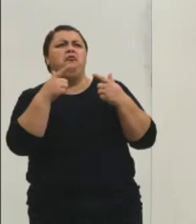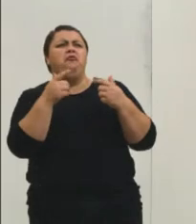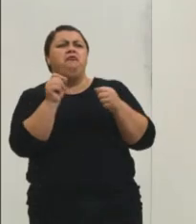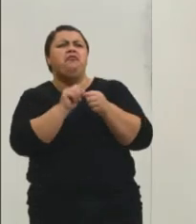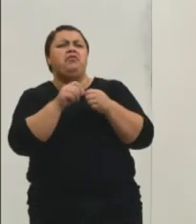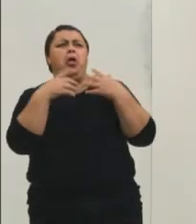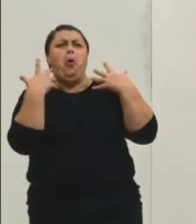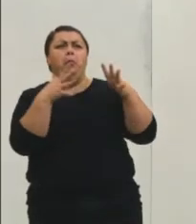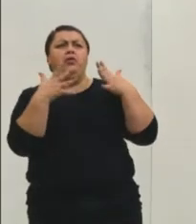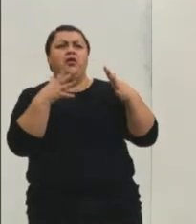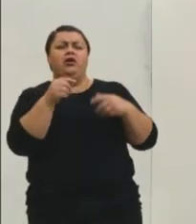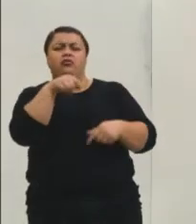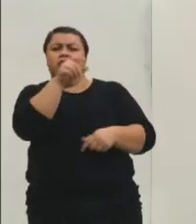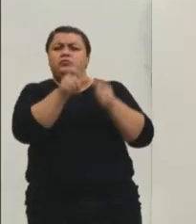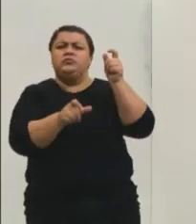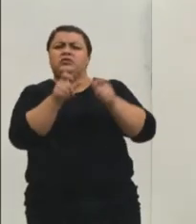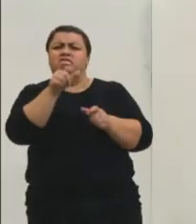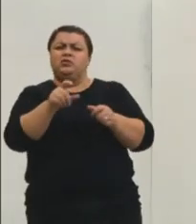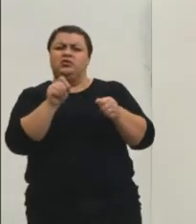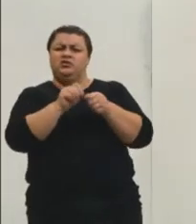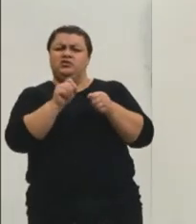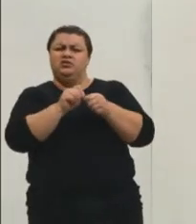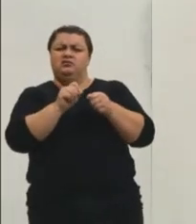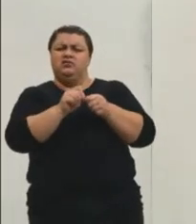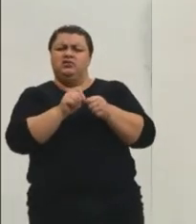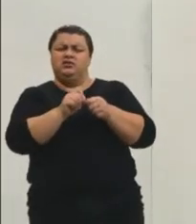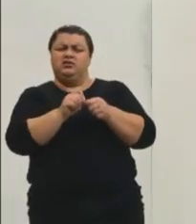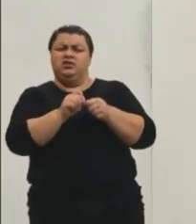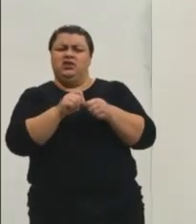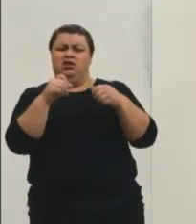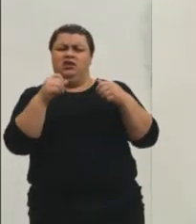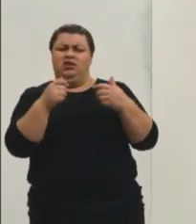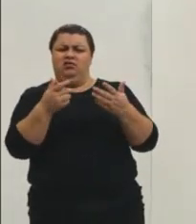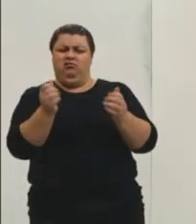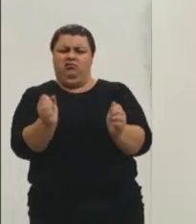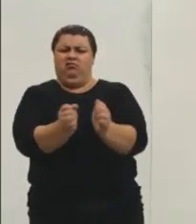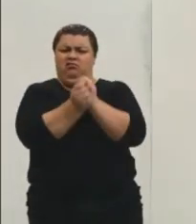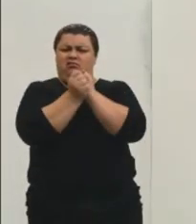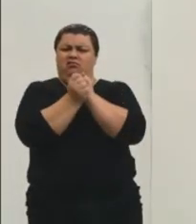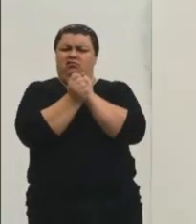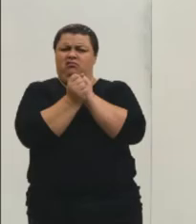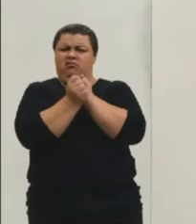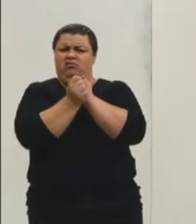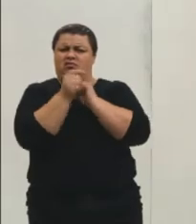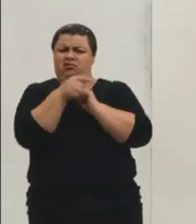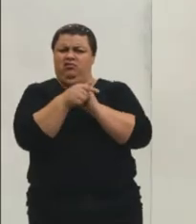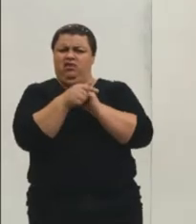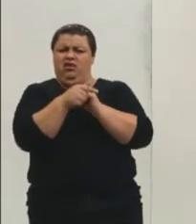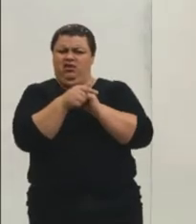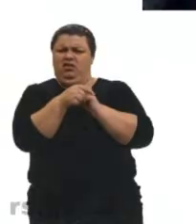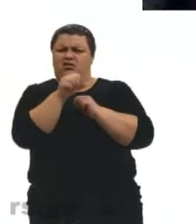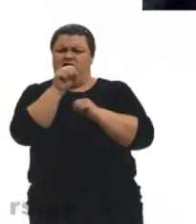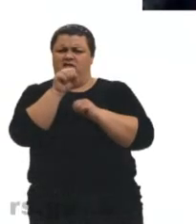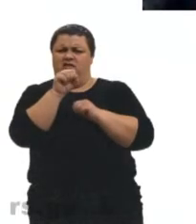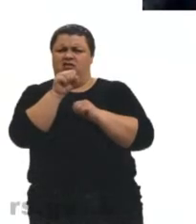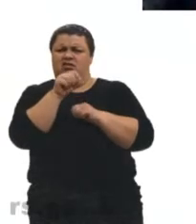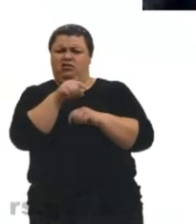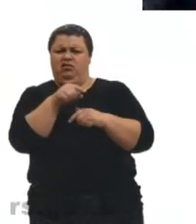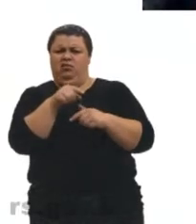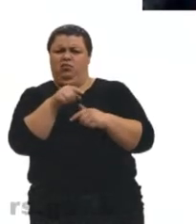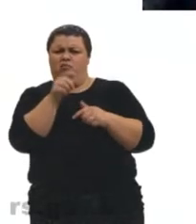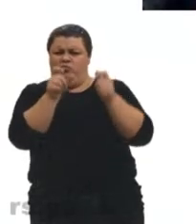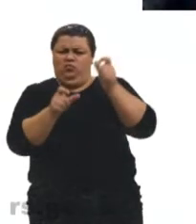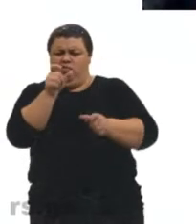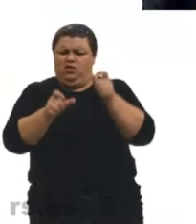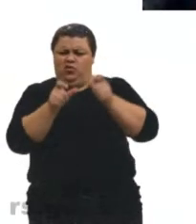será que então esses são os nossos heróis brasileiros são escravagistas e pensar que esse monumento